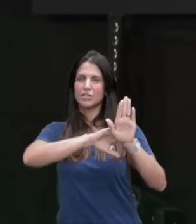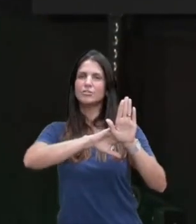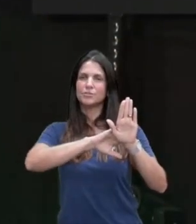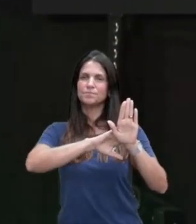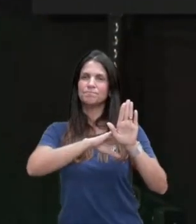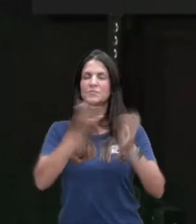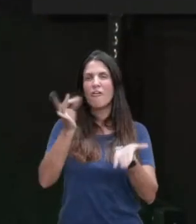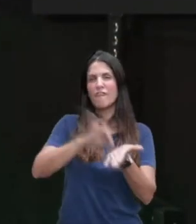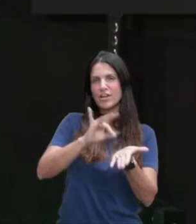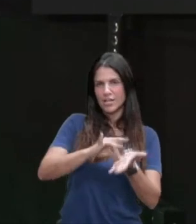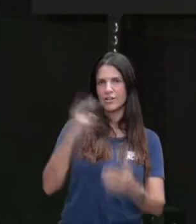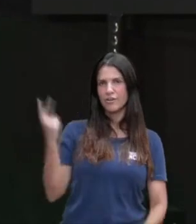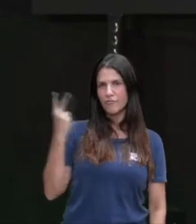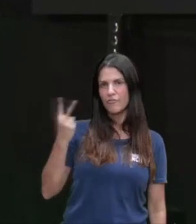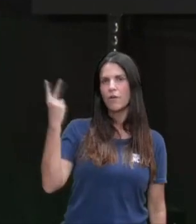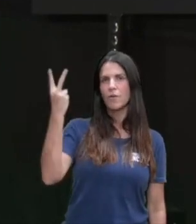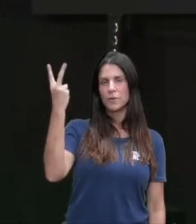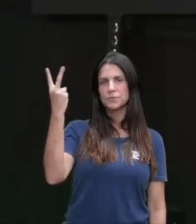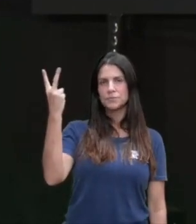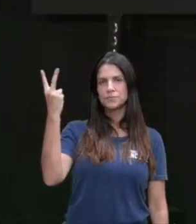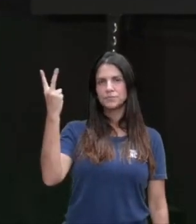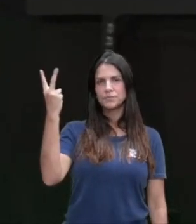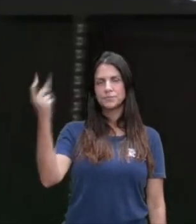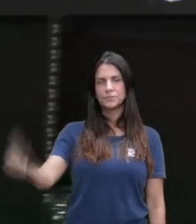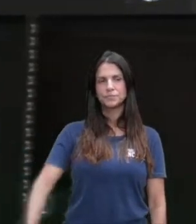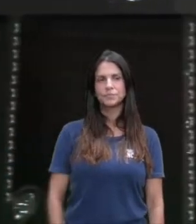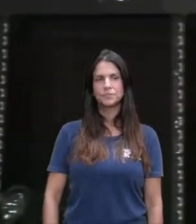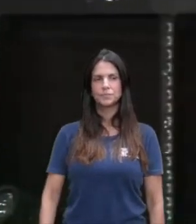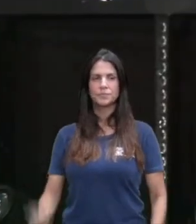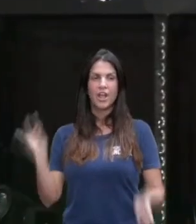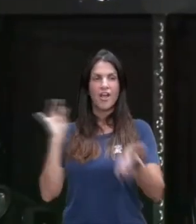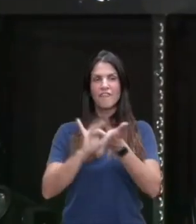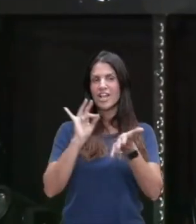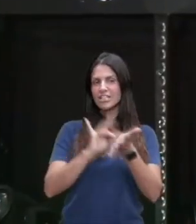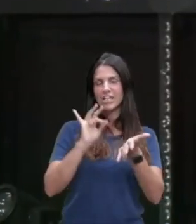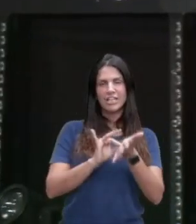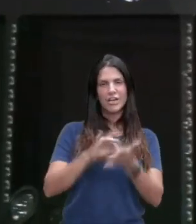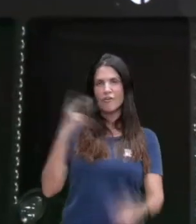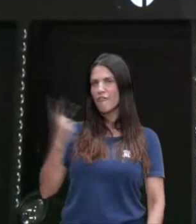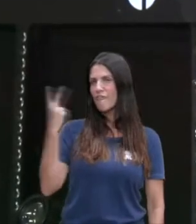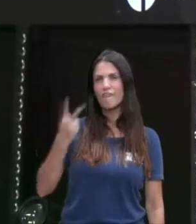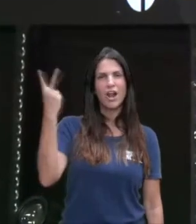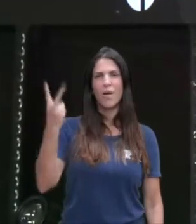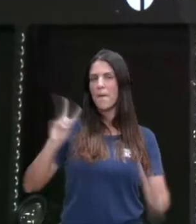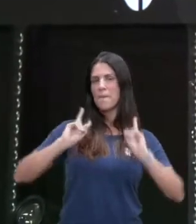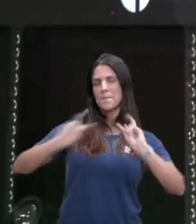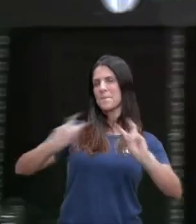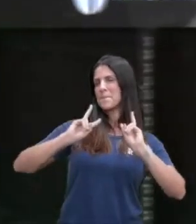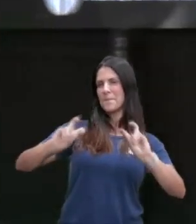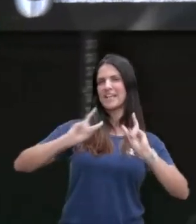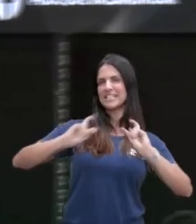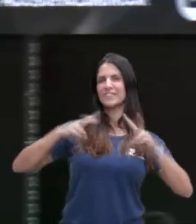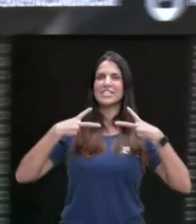entendendo eu vou repetir que vai ter algum botafoguense eu tô brincando